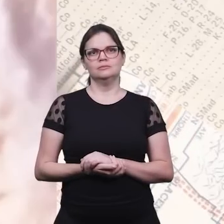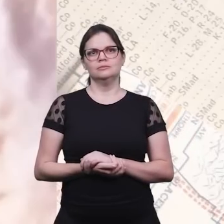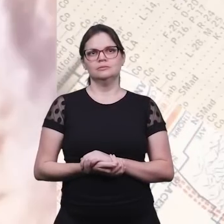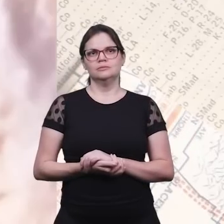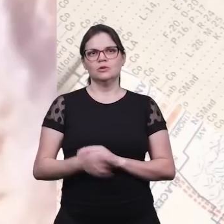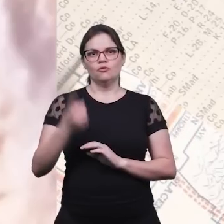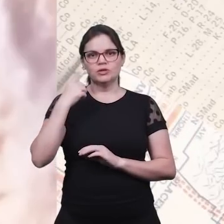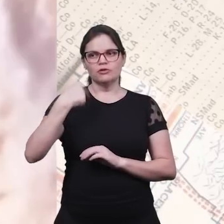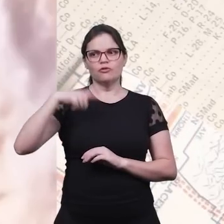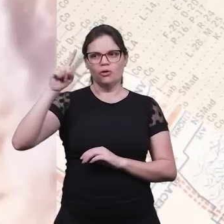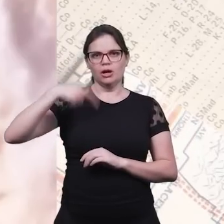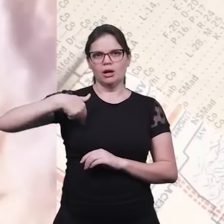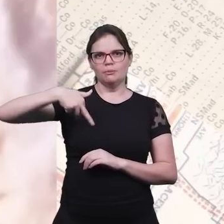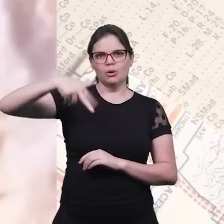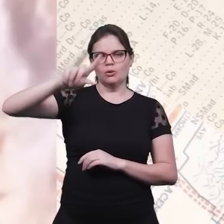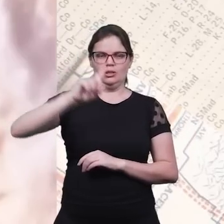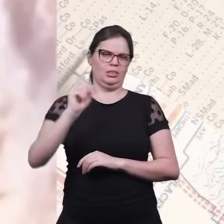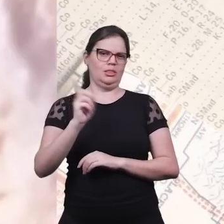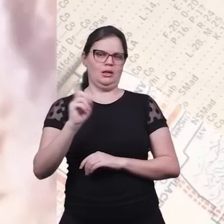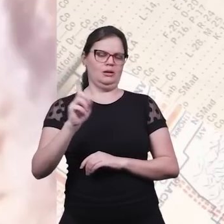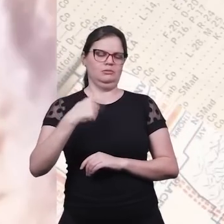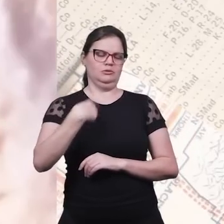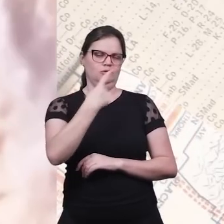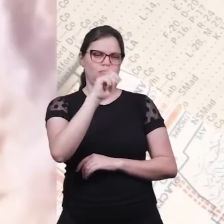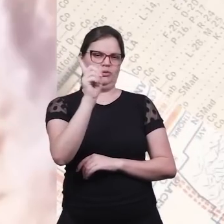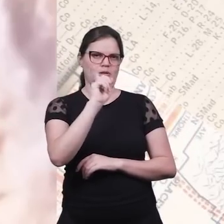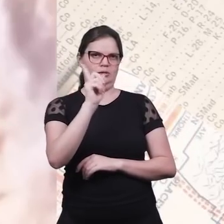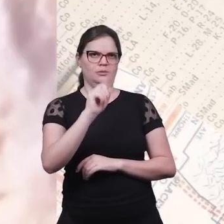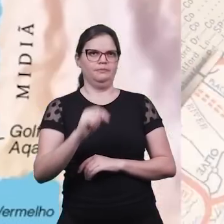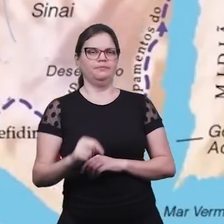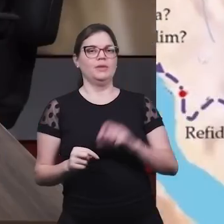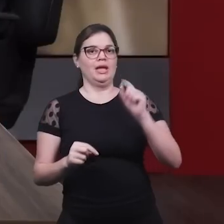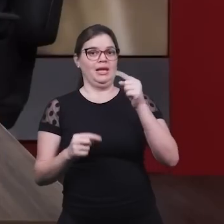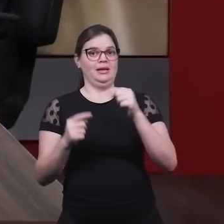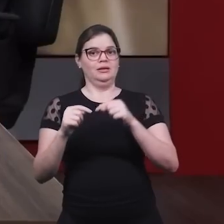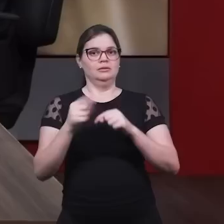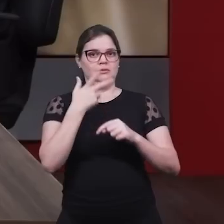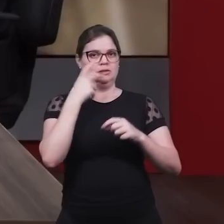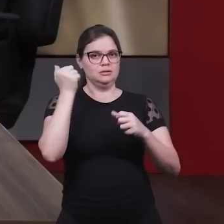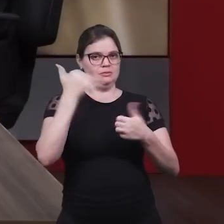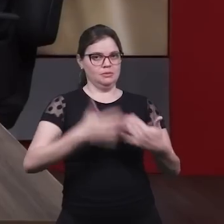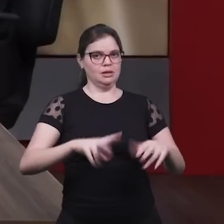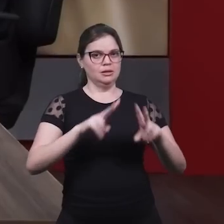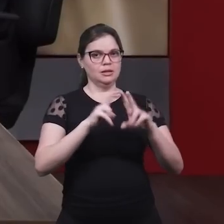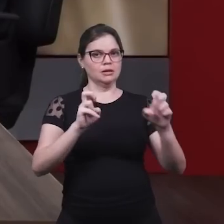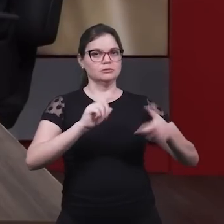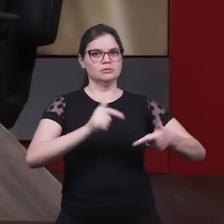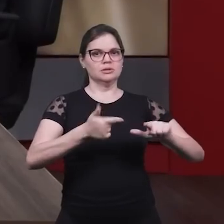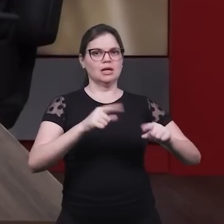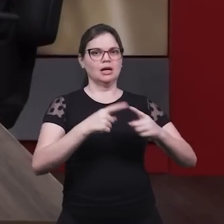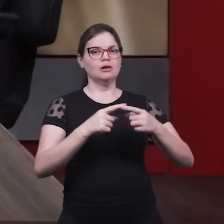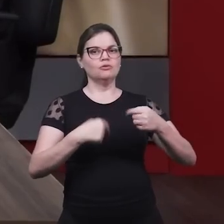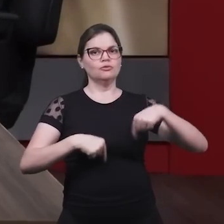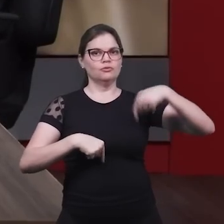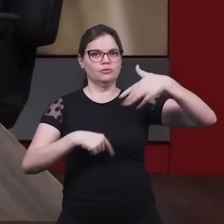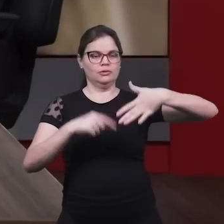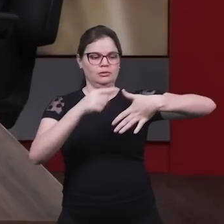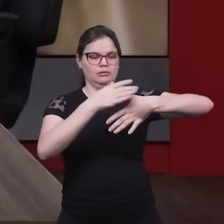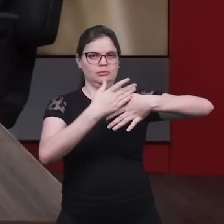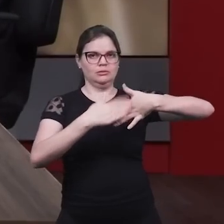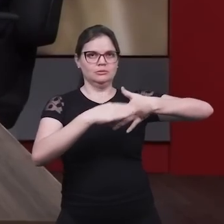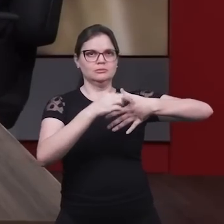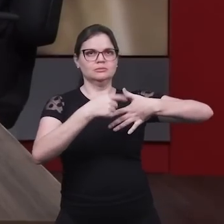para Sucote, Piairote. A provável passagem do